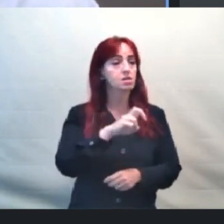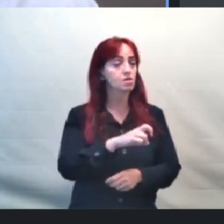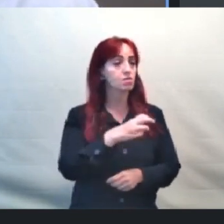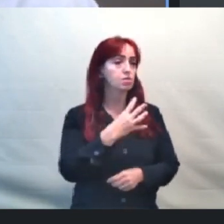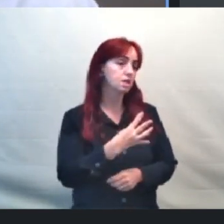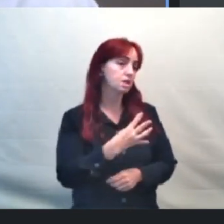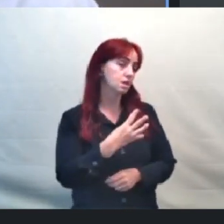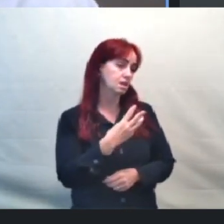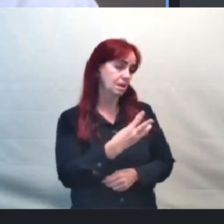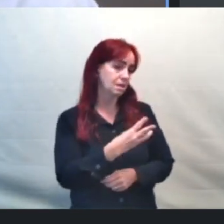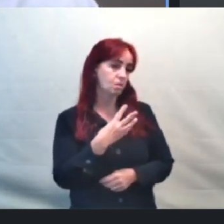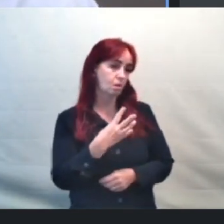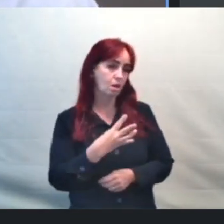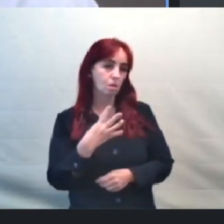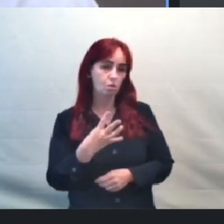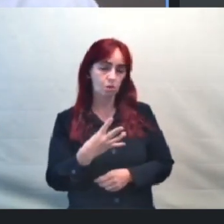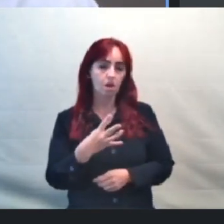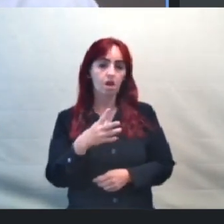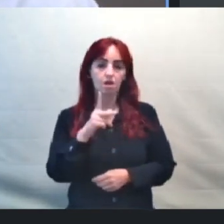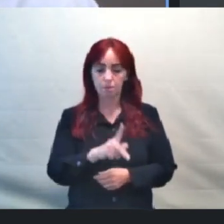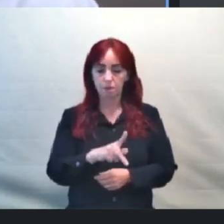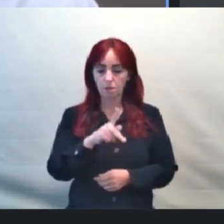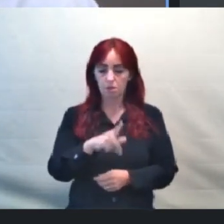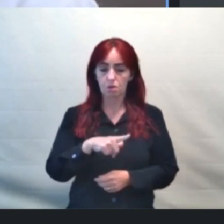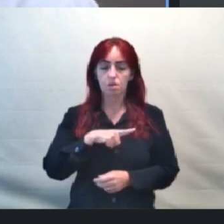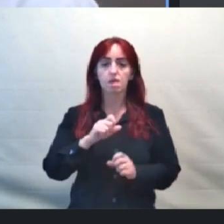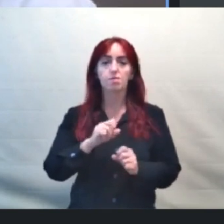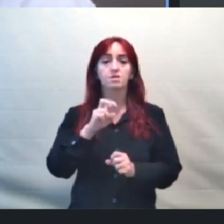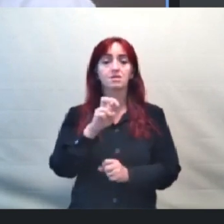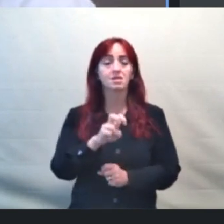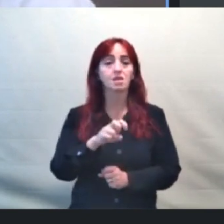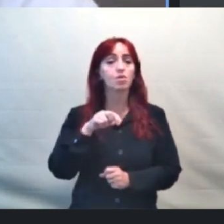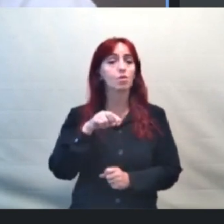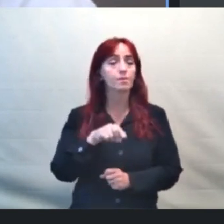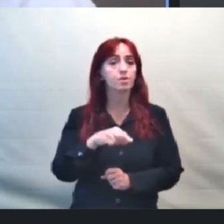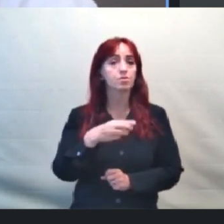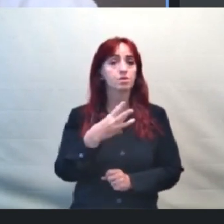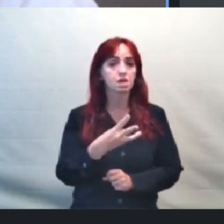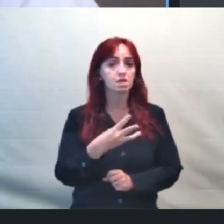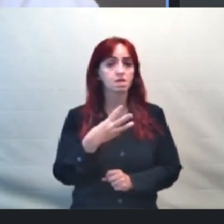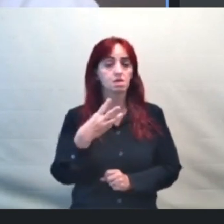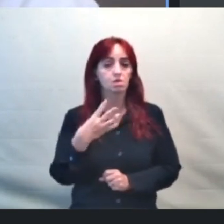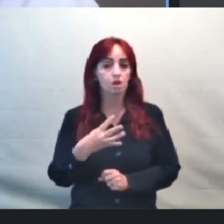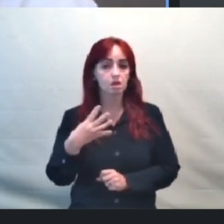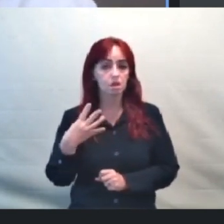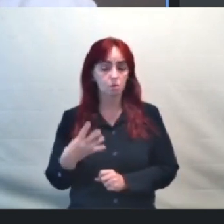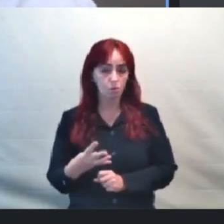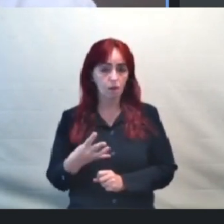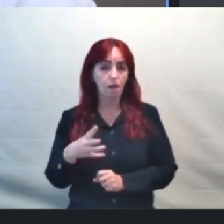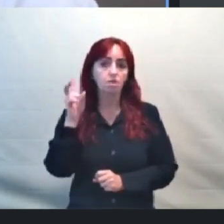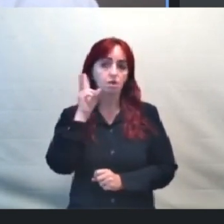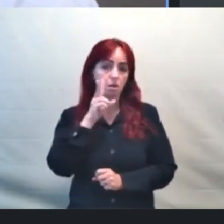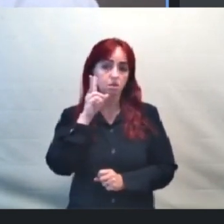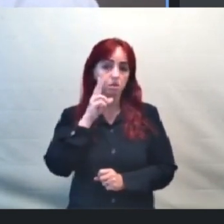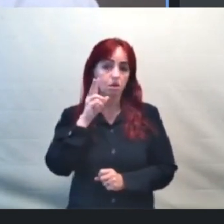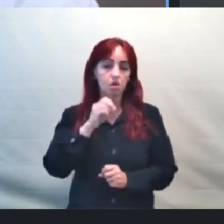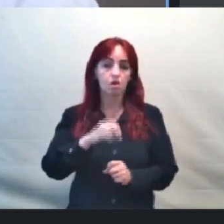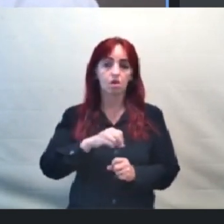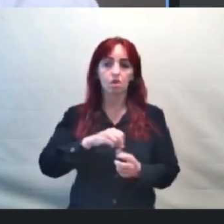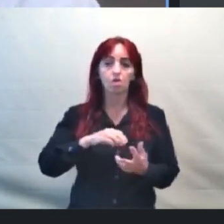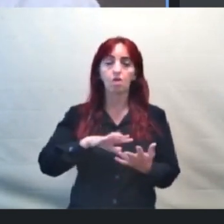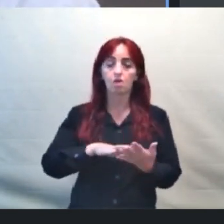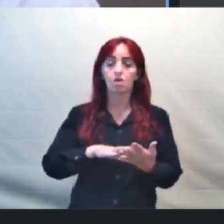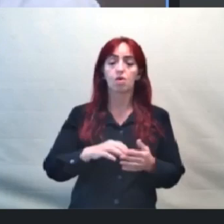né, dessas 5.344 pessoas, nós temos 5.344 histórias, trajetórias, demandas diferentes,